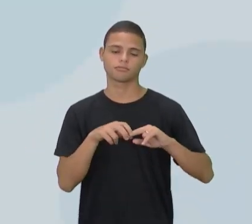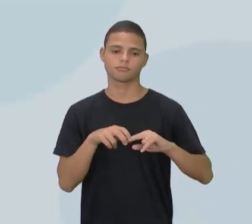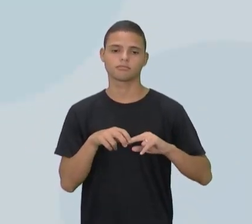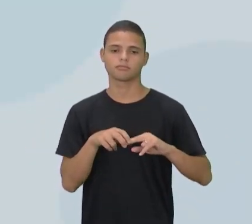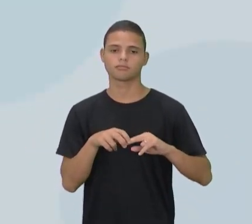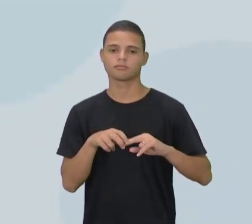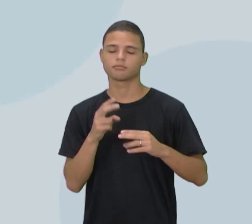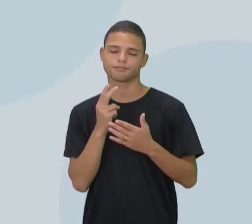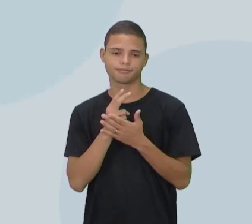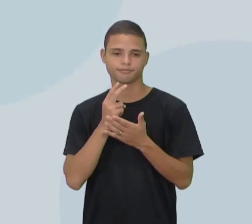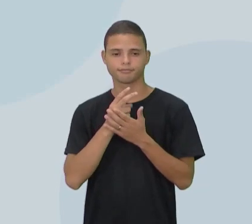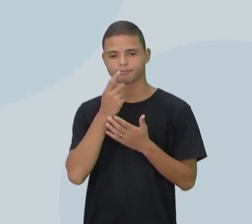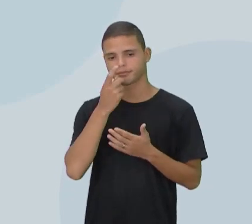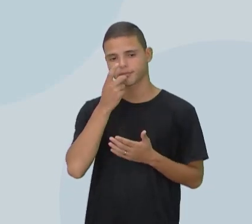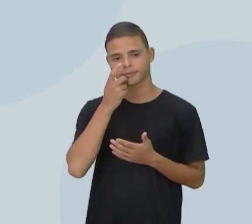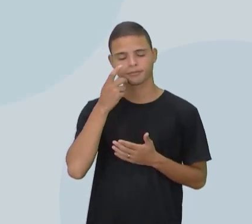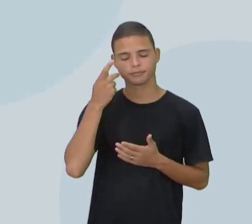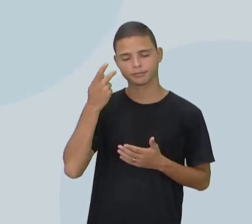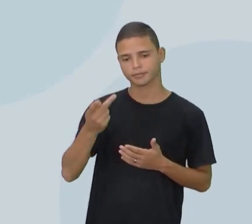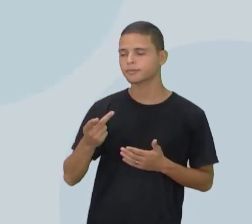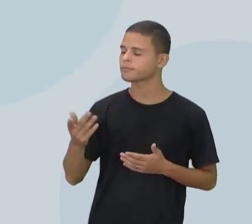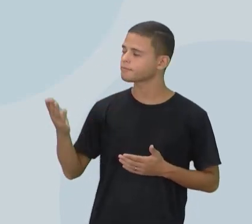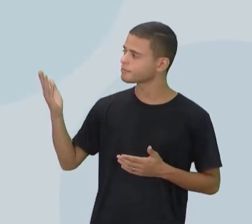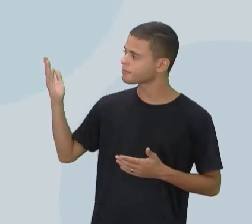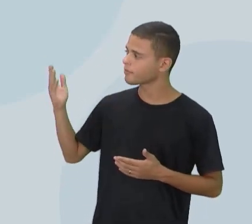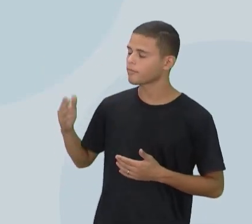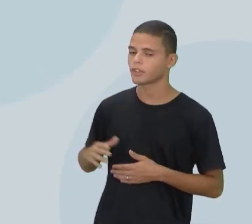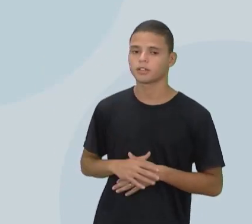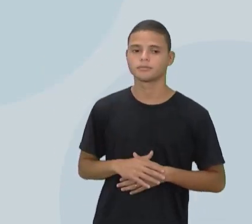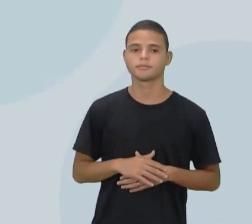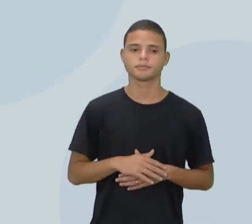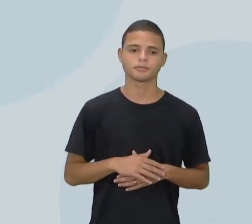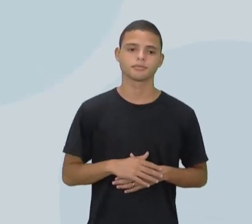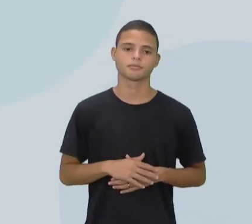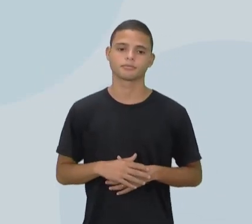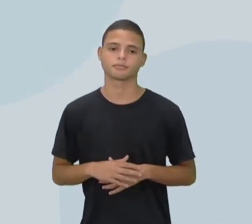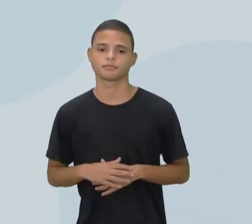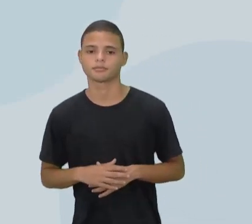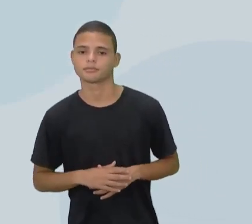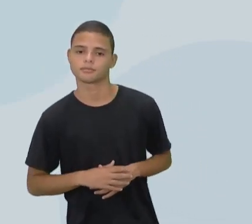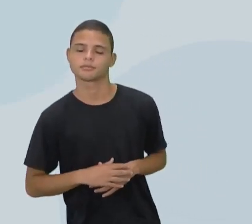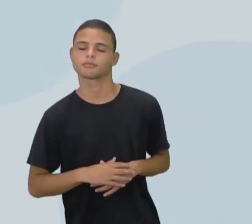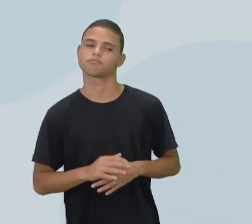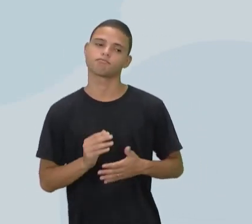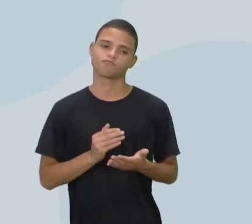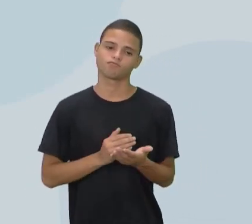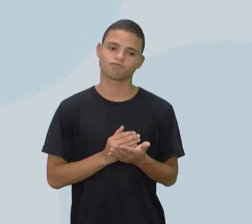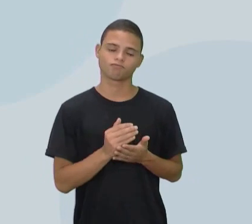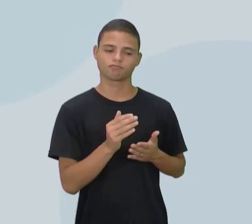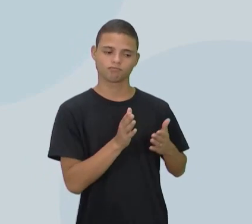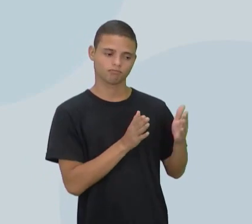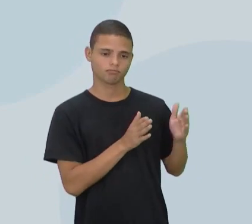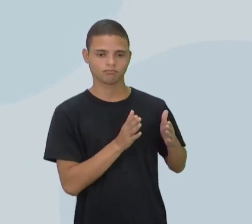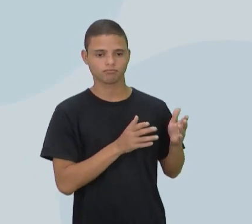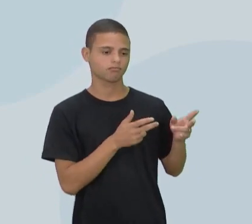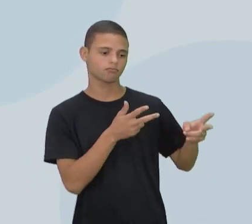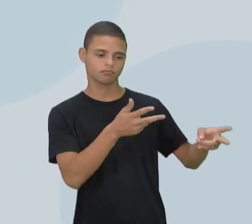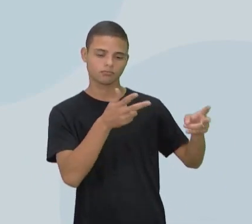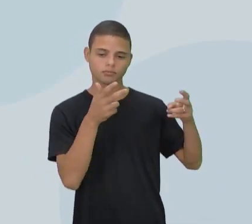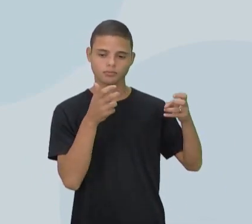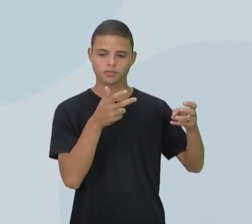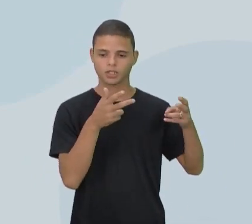foi um material, porque inicialmente, a partir do momento que começou-se a